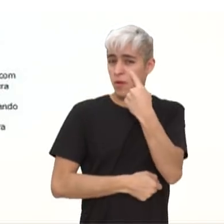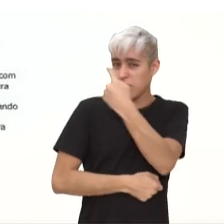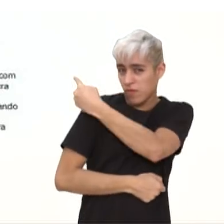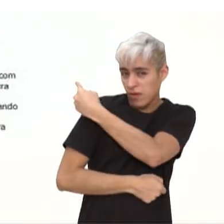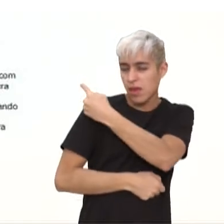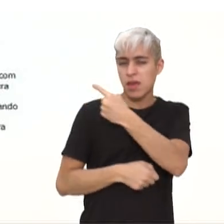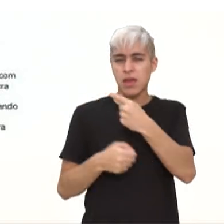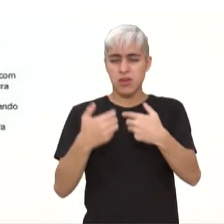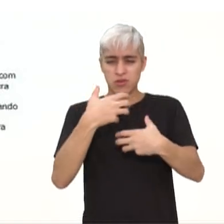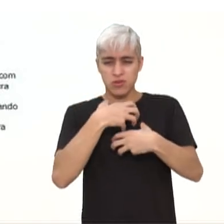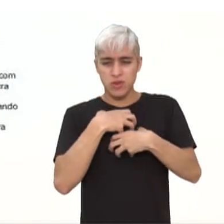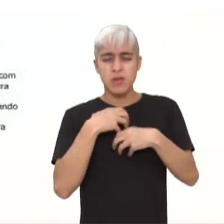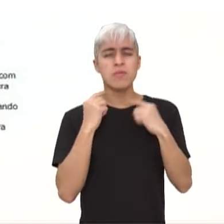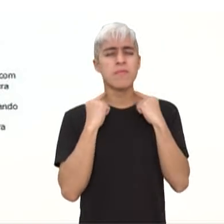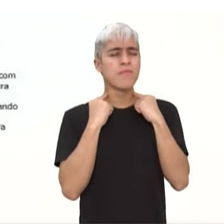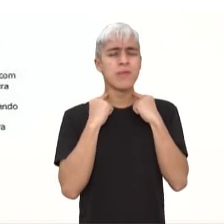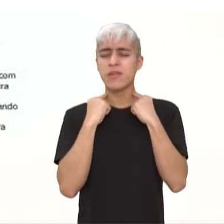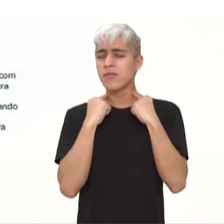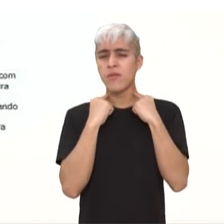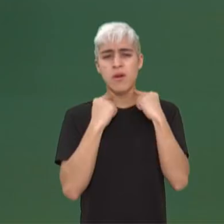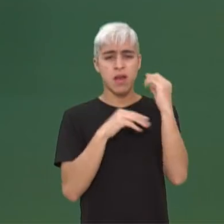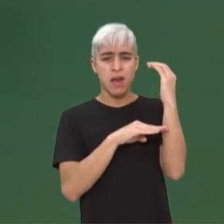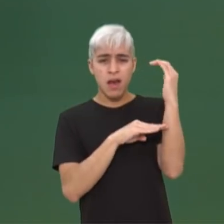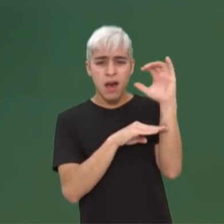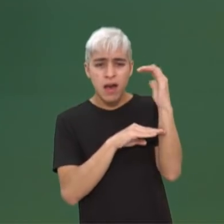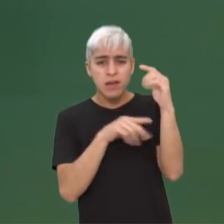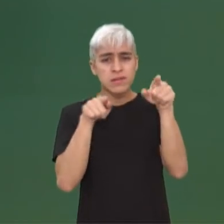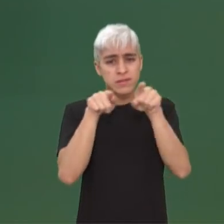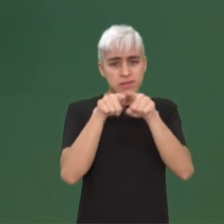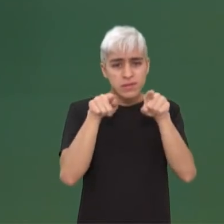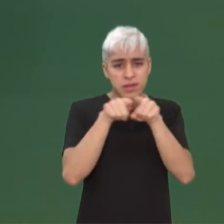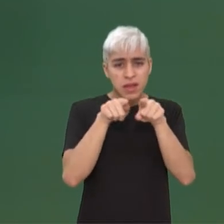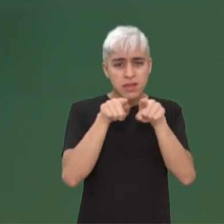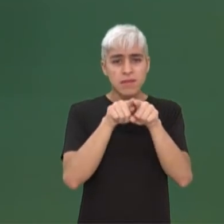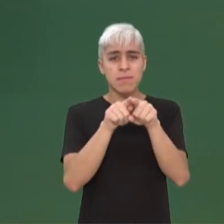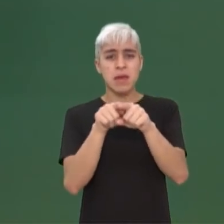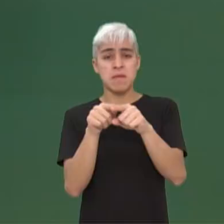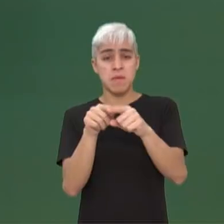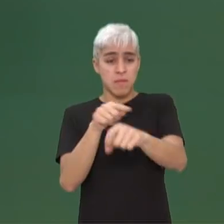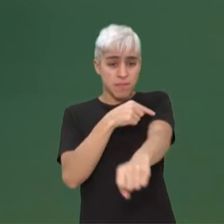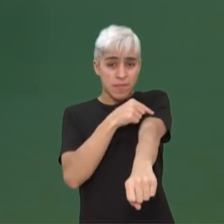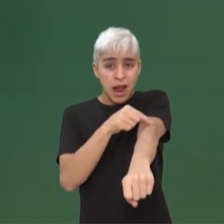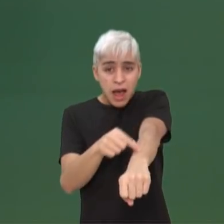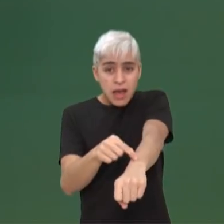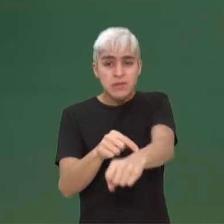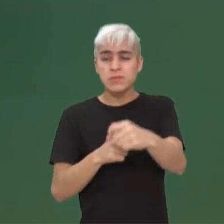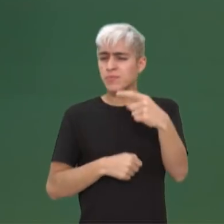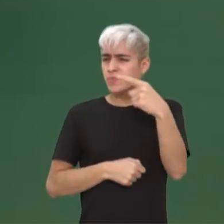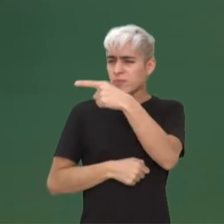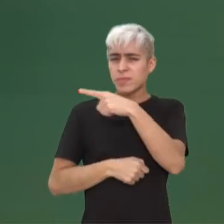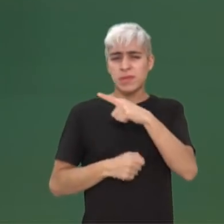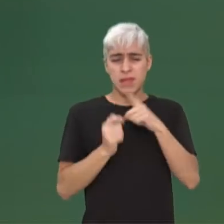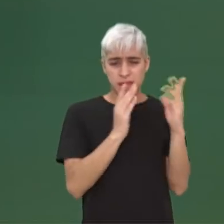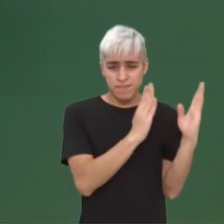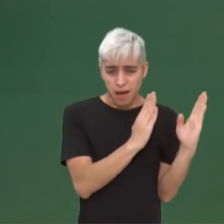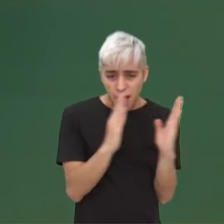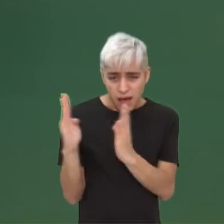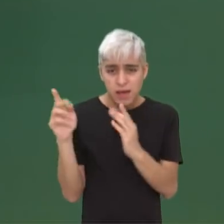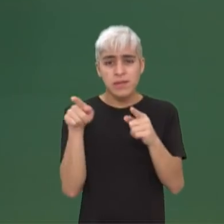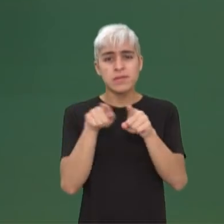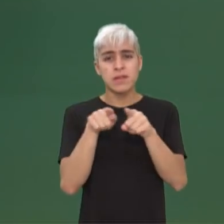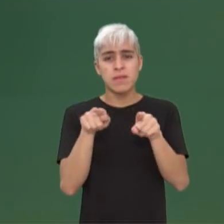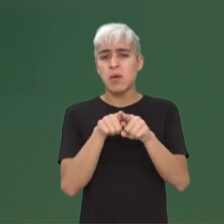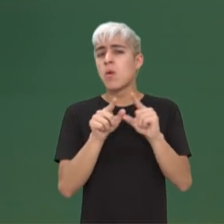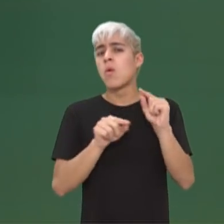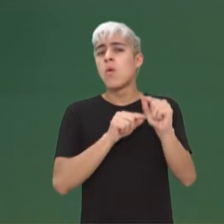alguns alongamentos para o pescoço, ela está fazendo também alguns alongamentos para os braços. Na sequência, ela faz ali alguns